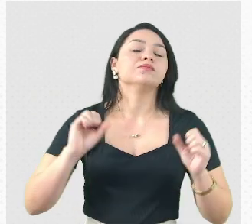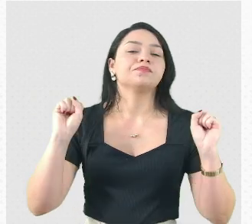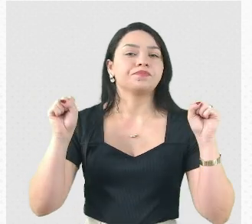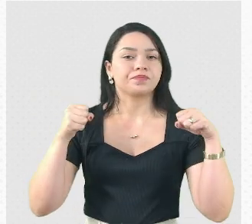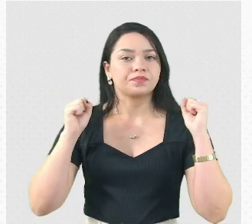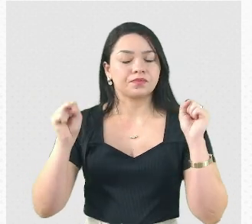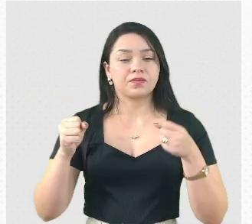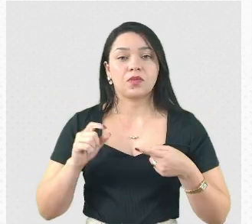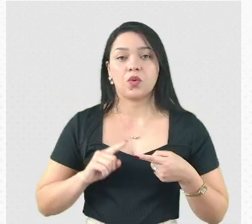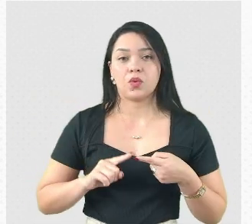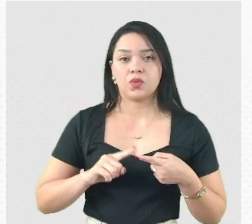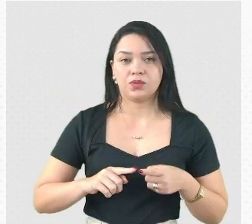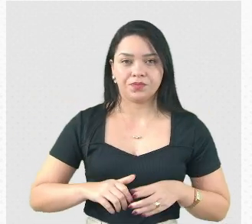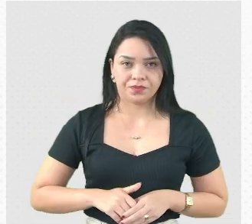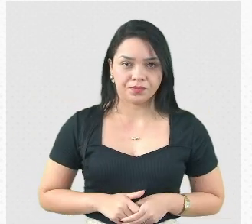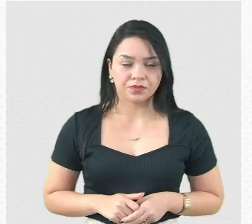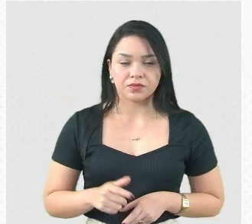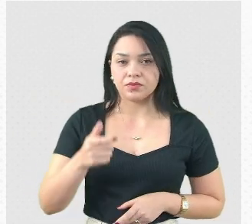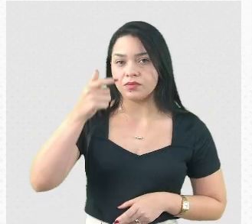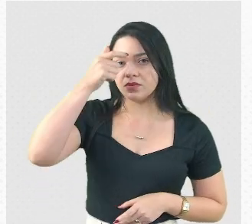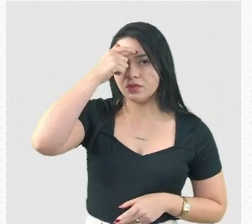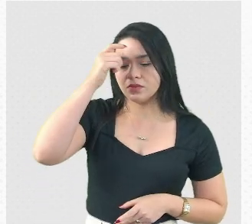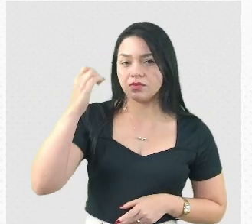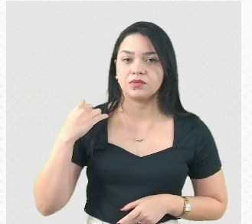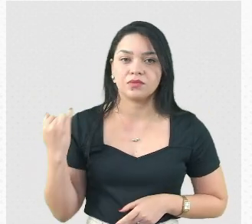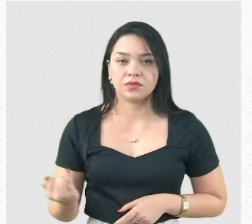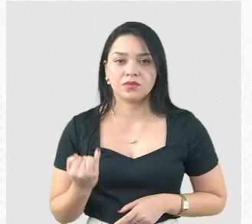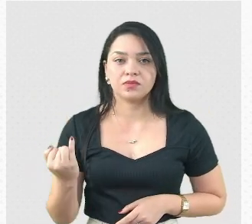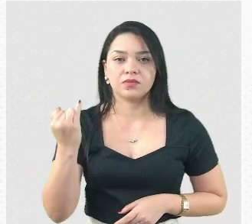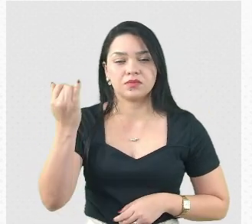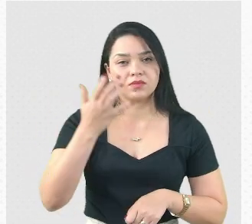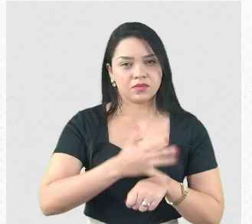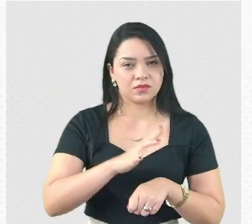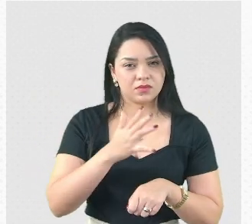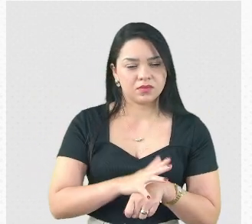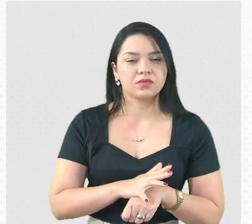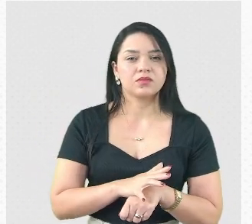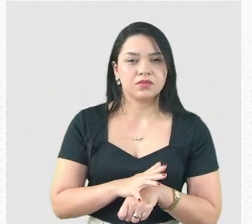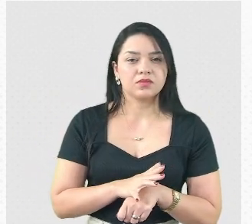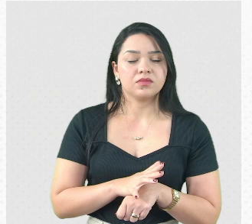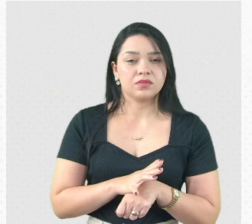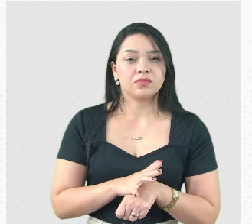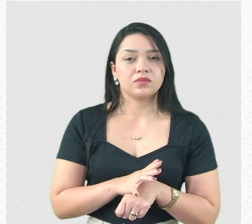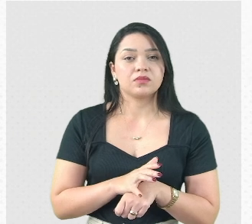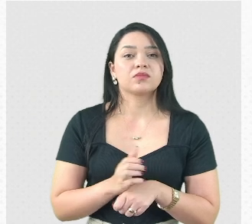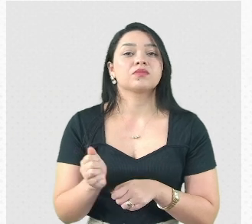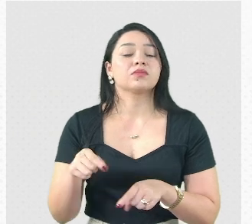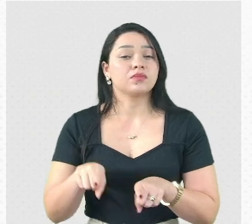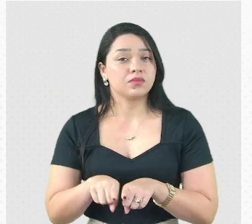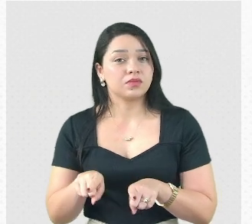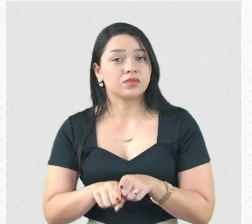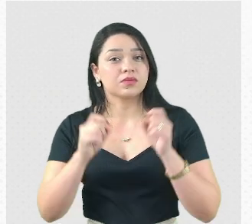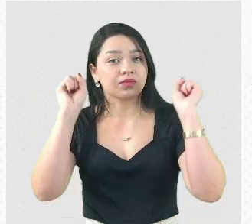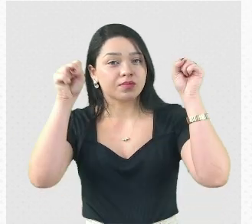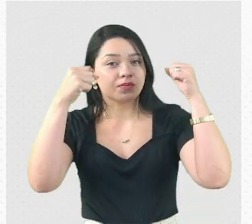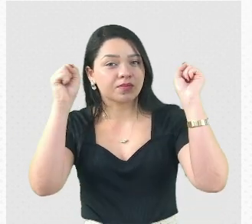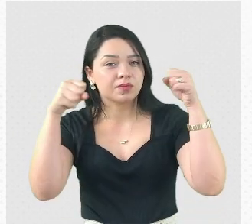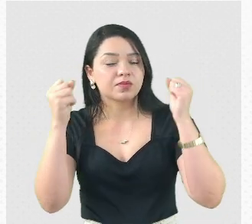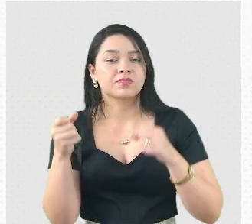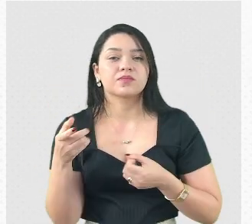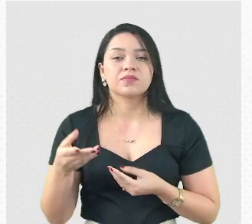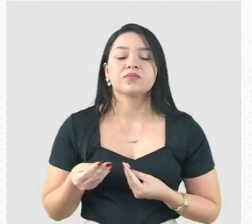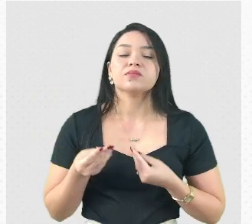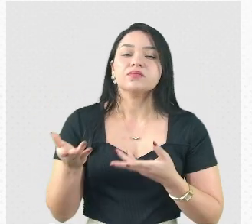escolar. É conscientizá-los da importância da prática de exercícios físicos. E segundo, é ofertar a